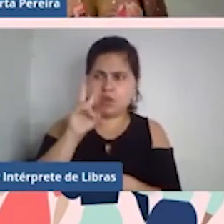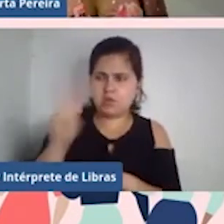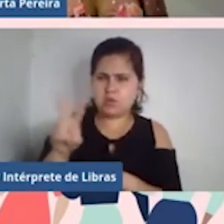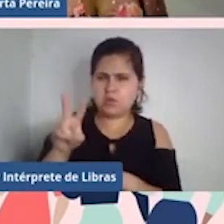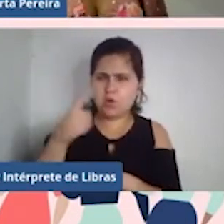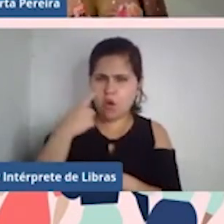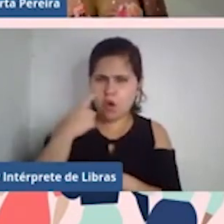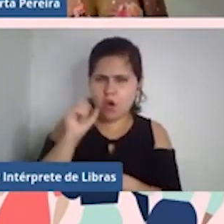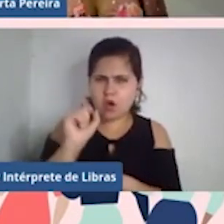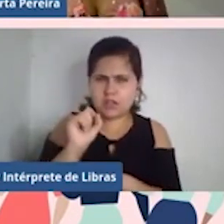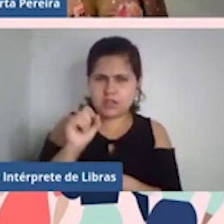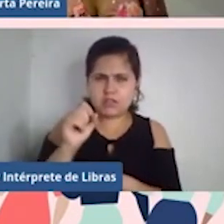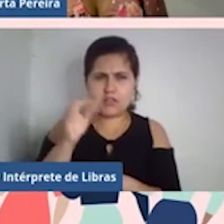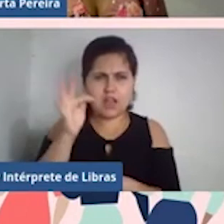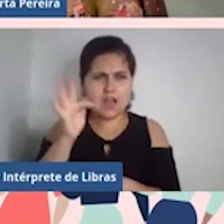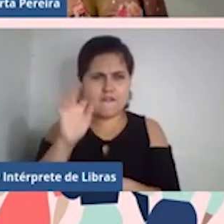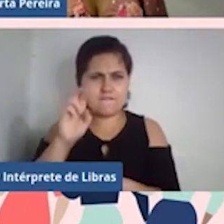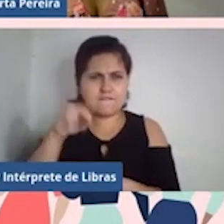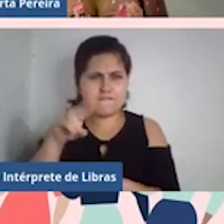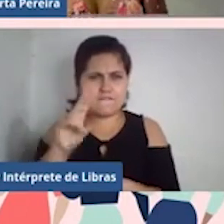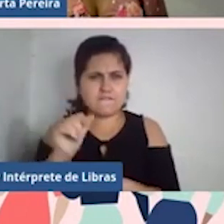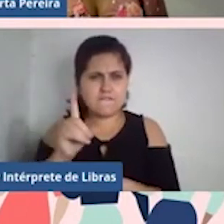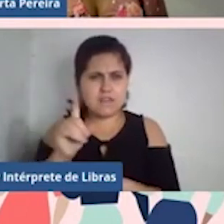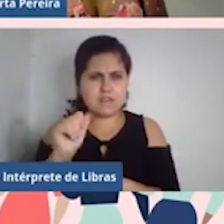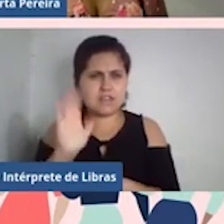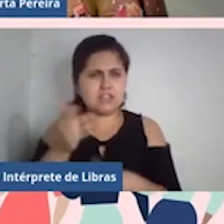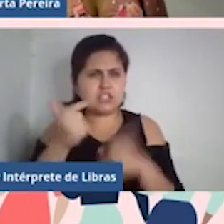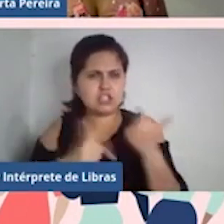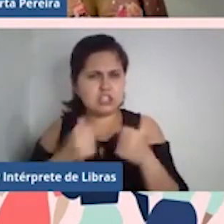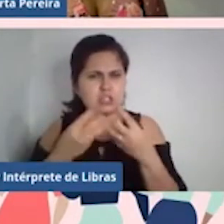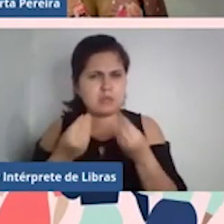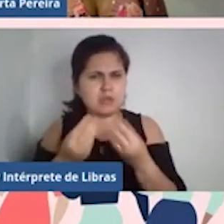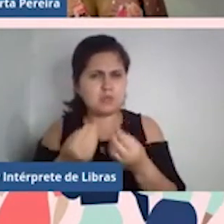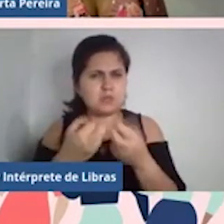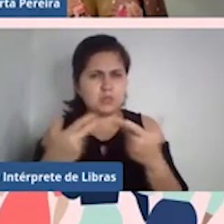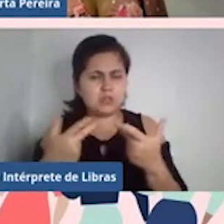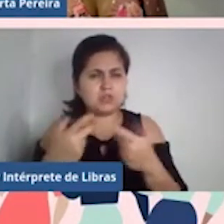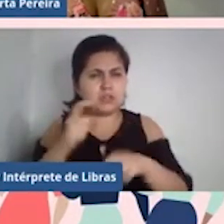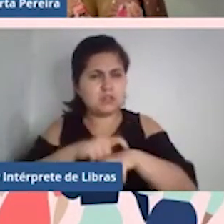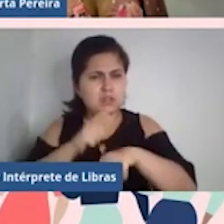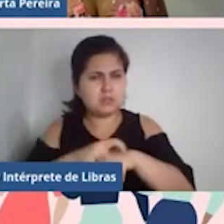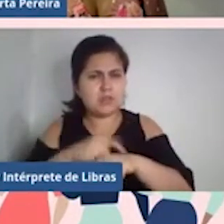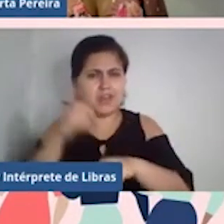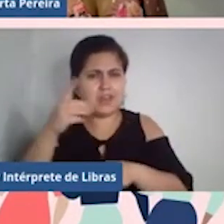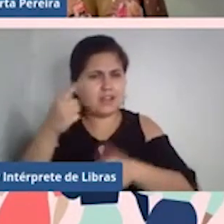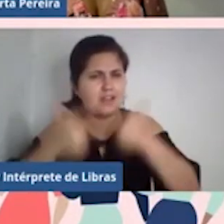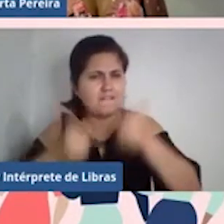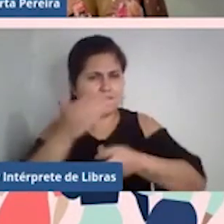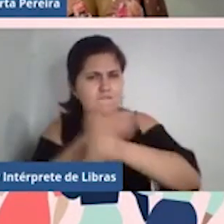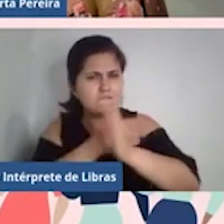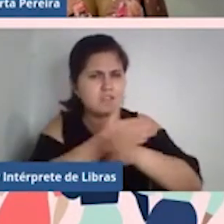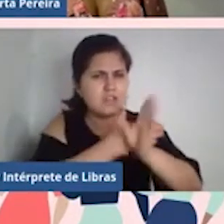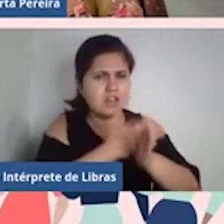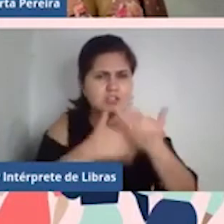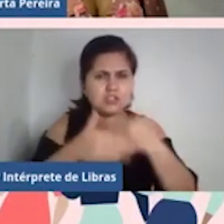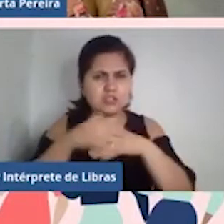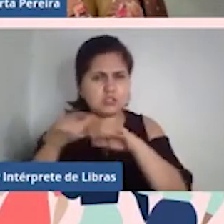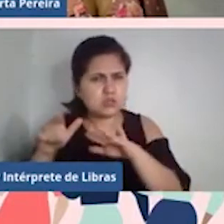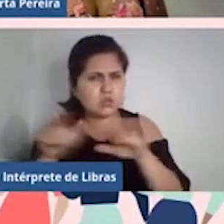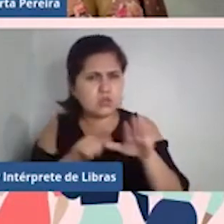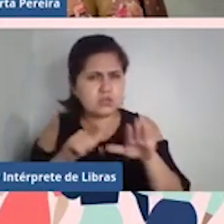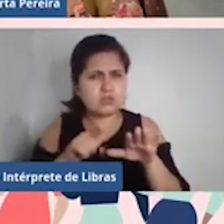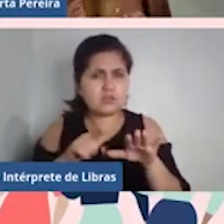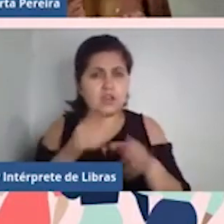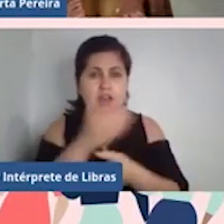aqui, a Fernanda já trabalha um tempão numa coisa que ela ama muito, ela viaja toda semana,